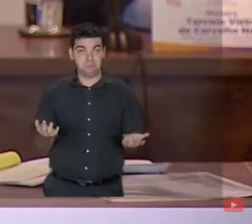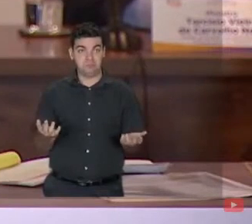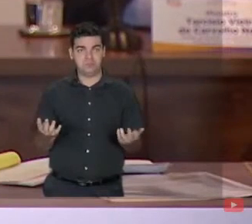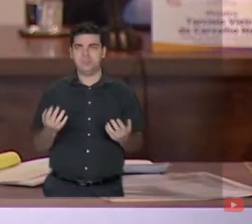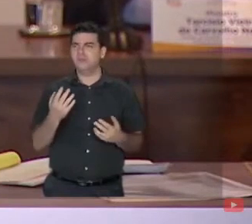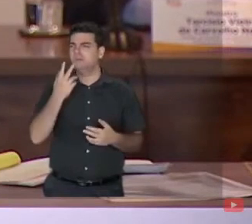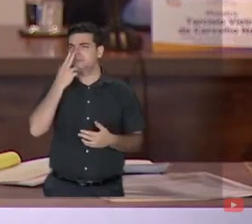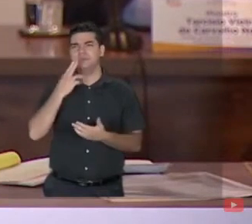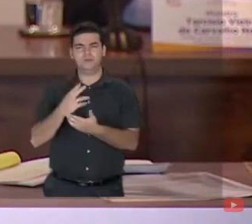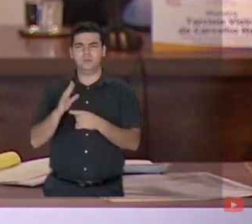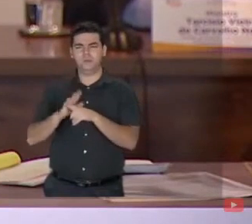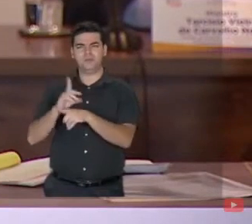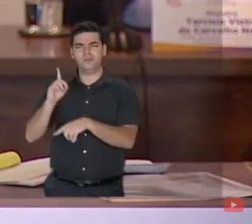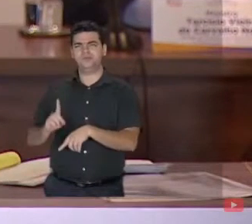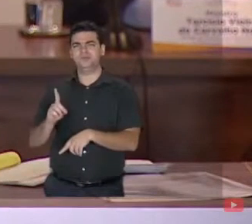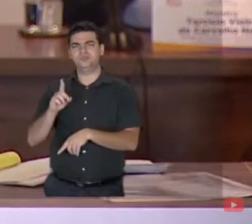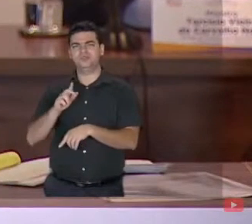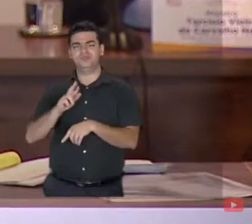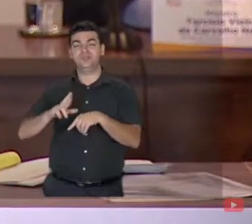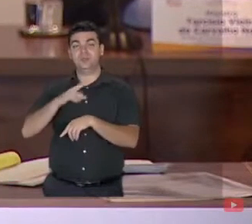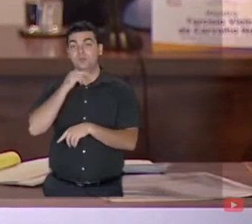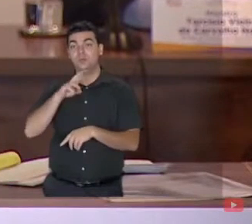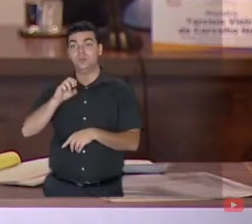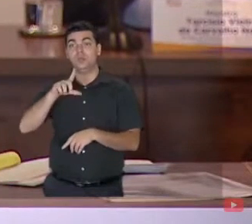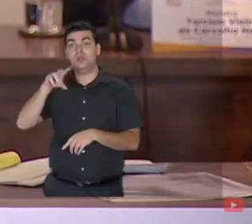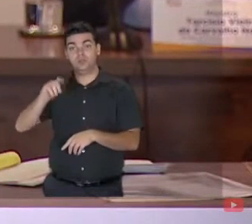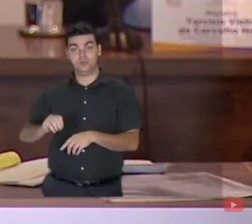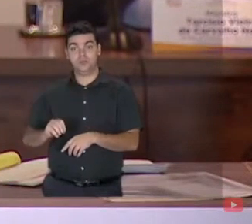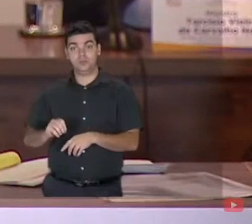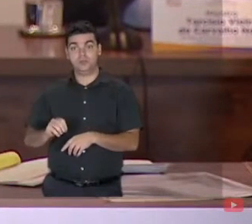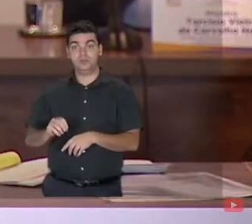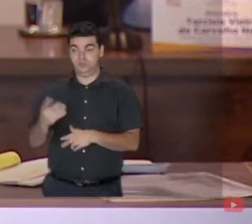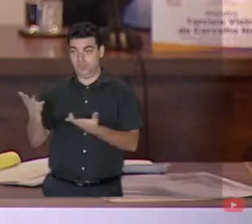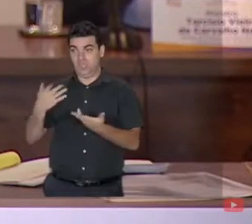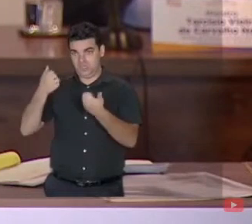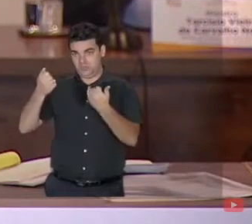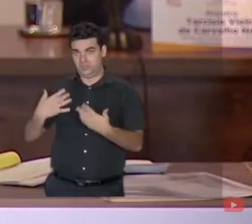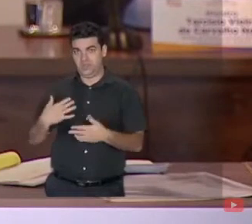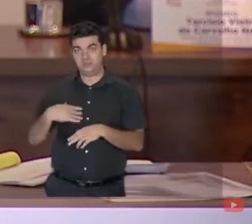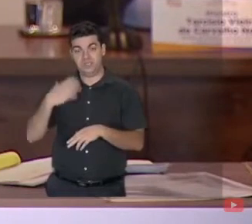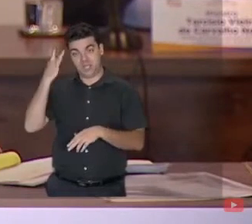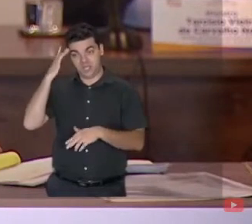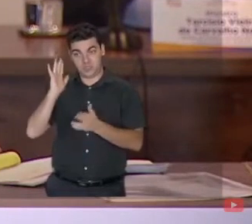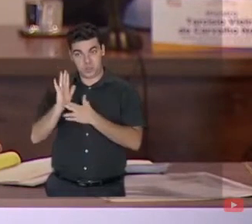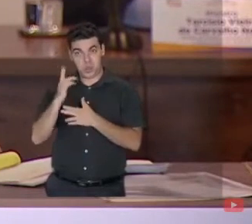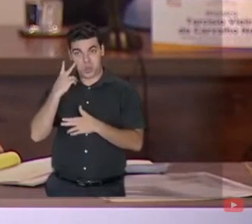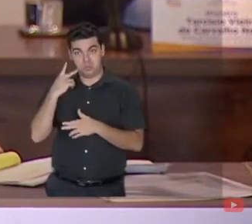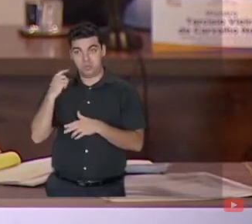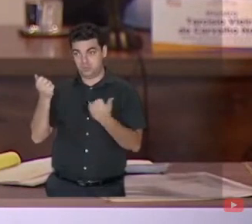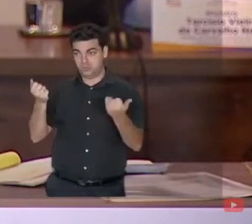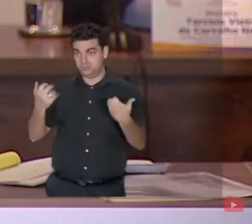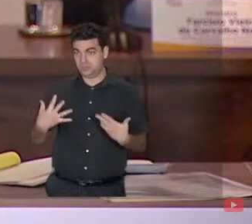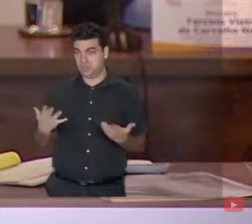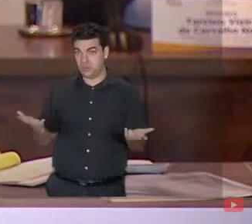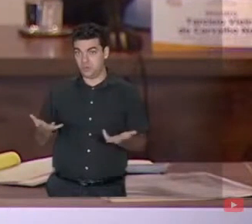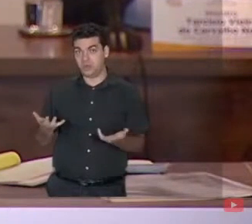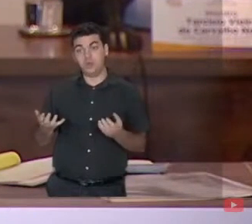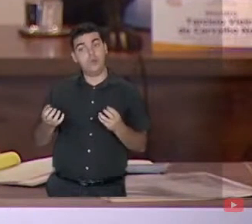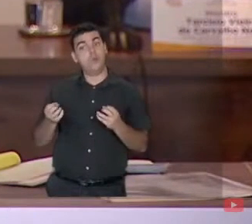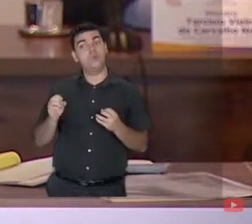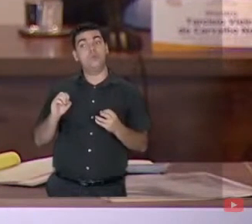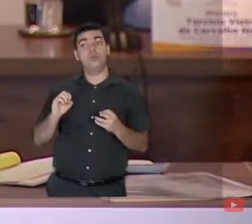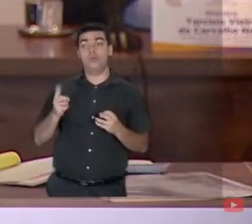do diretor-geral da Polícia Federal, doutor Rolando Alexandre, se ele gostaria, se acha próprio e oportuno prestar algum